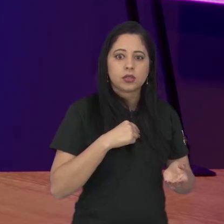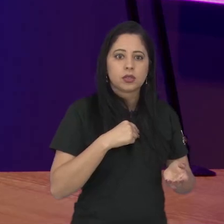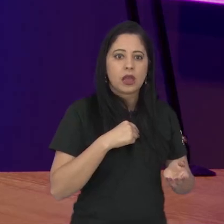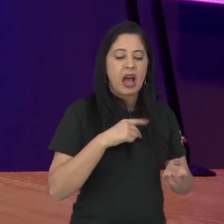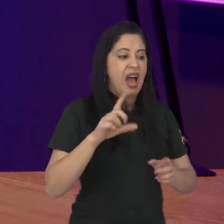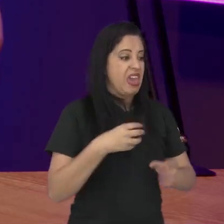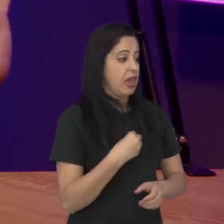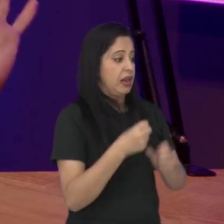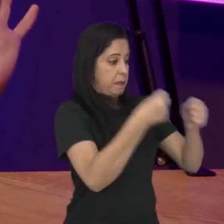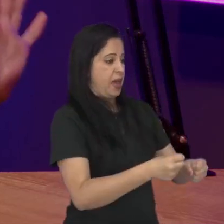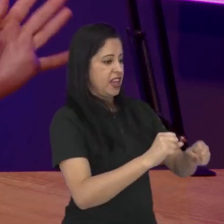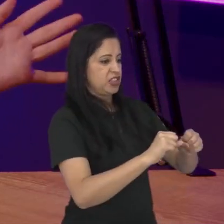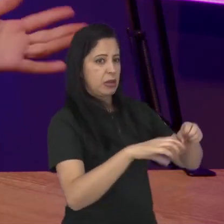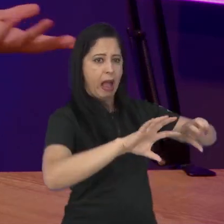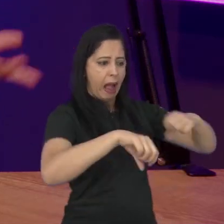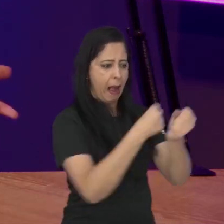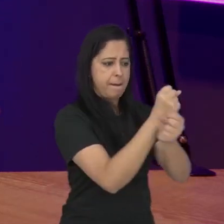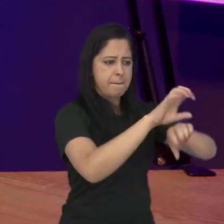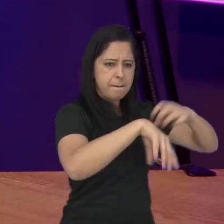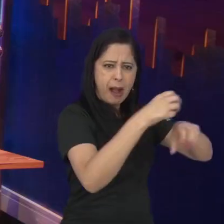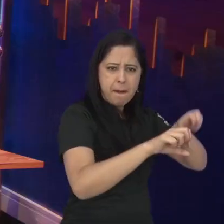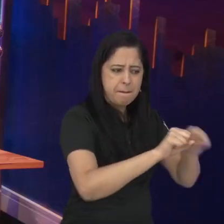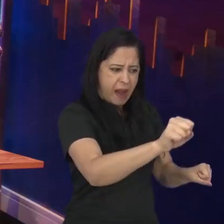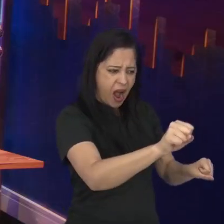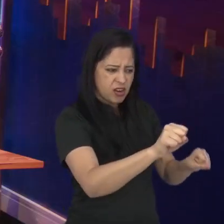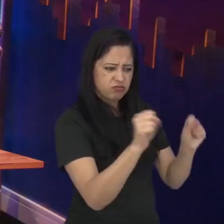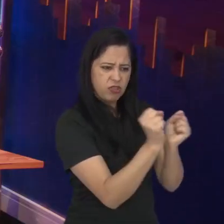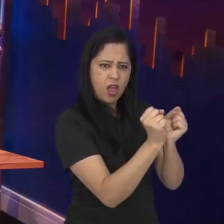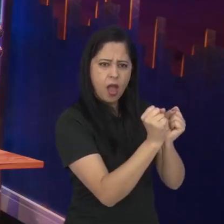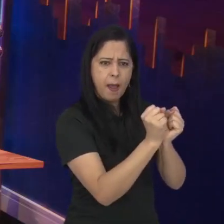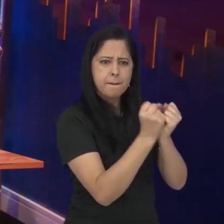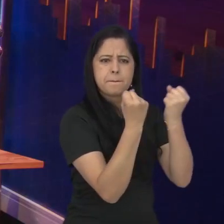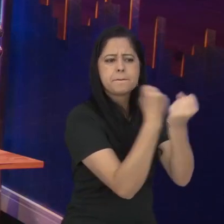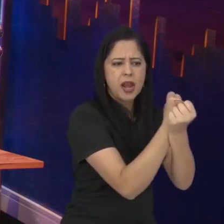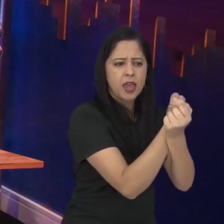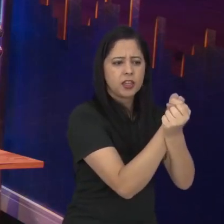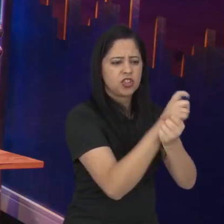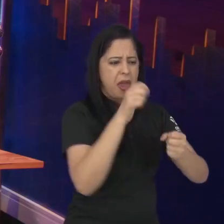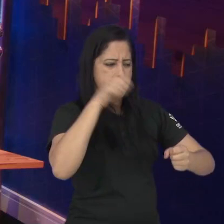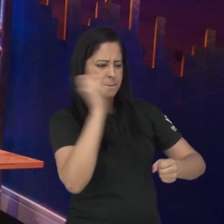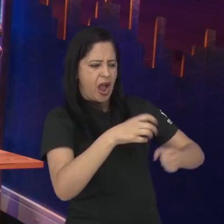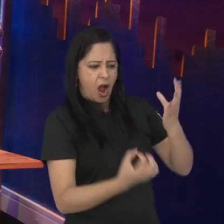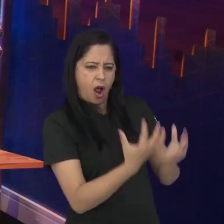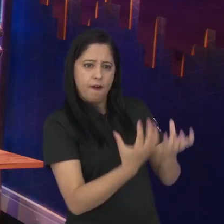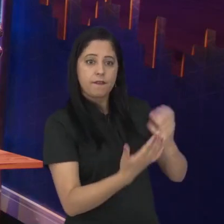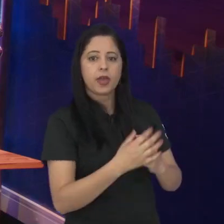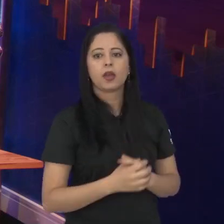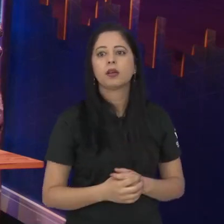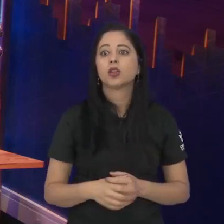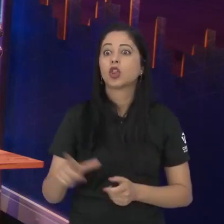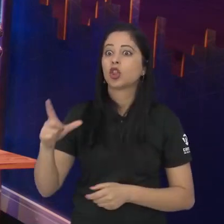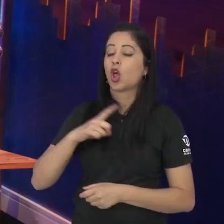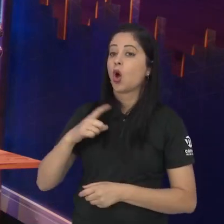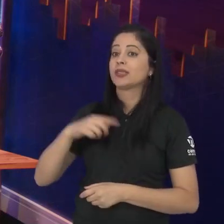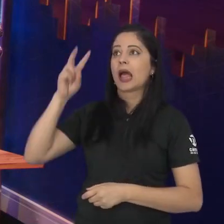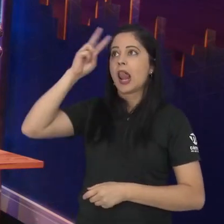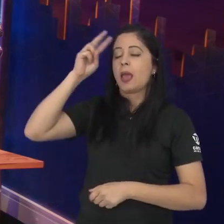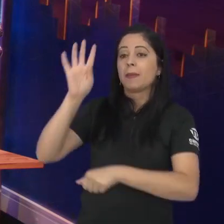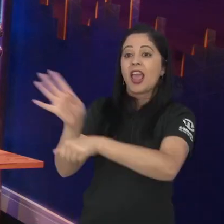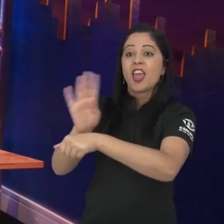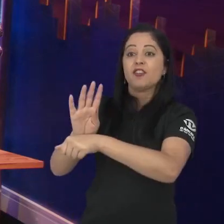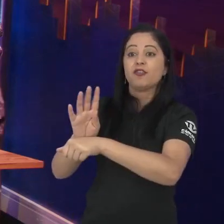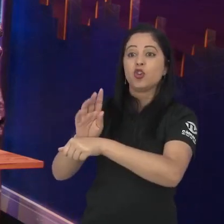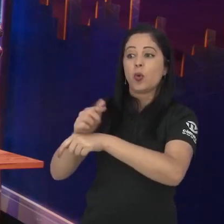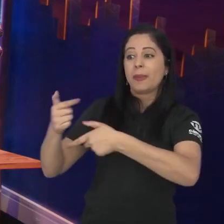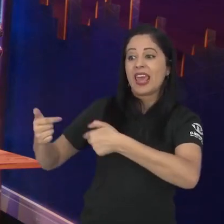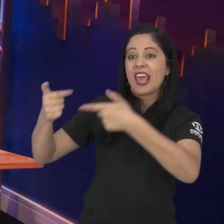e coloca fogo nele na casa. Então, assim... Isso me lembrou um pouco de Guerra Mundial Z. Outro filme bem bacana